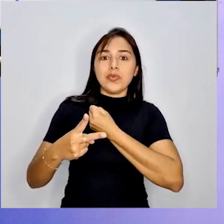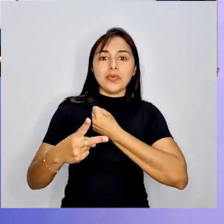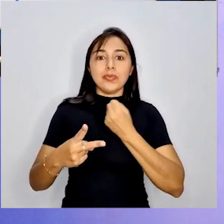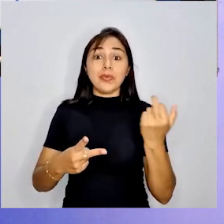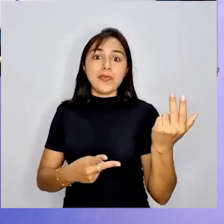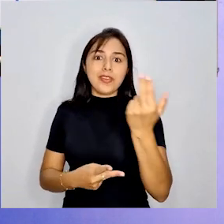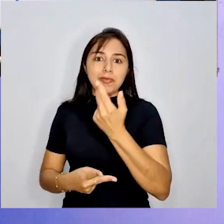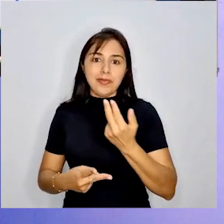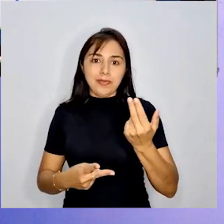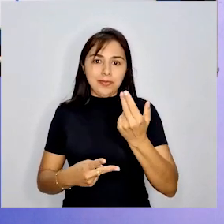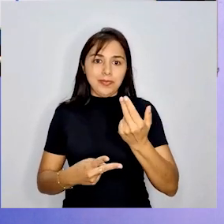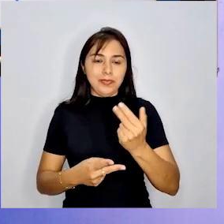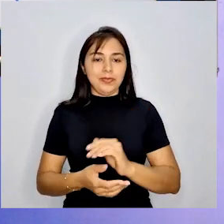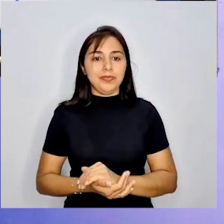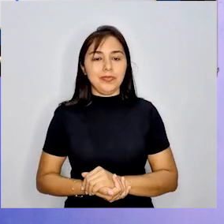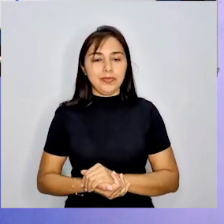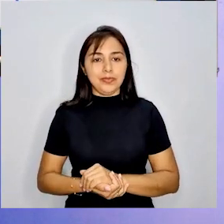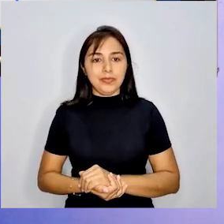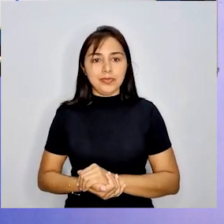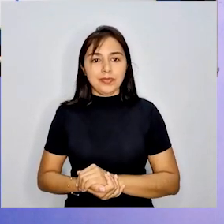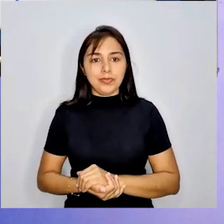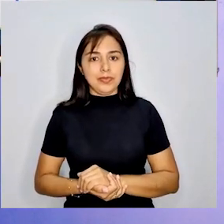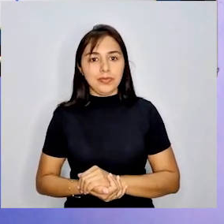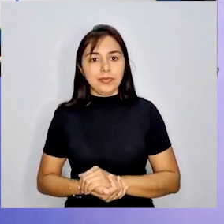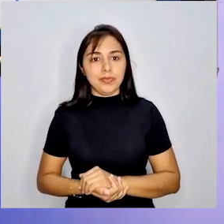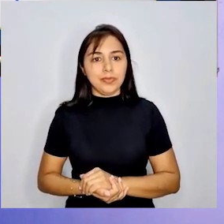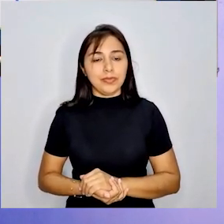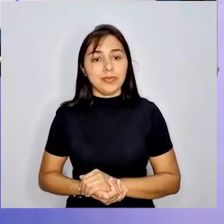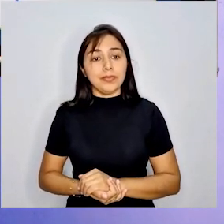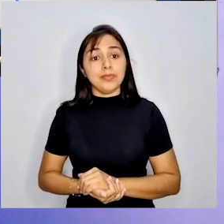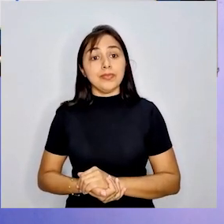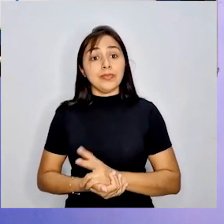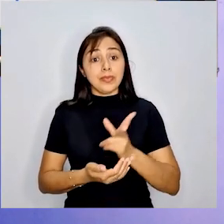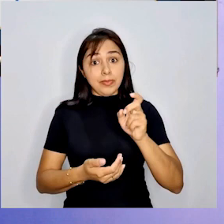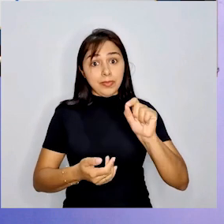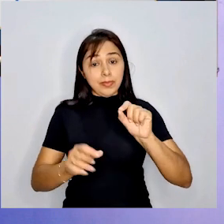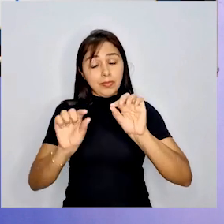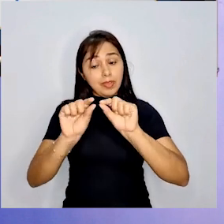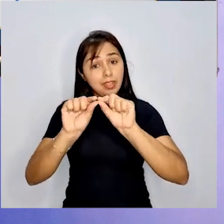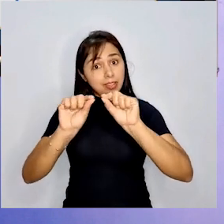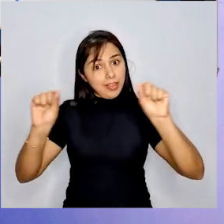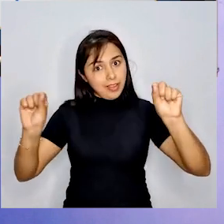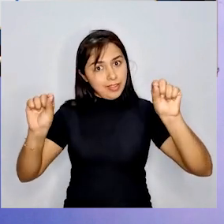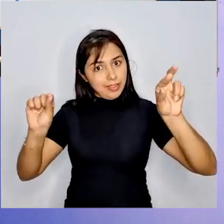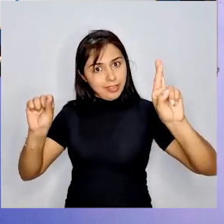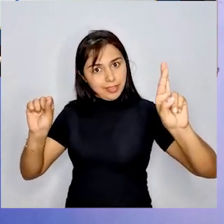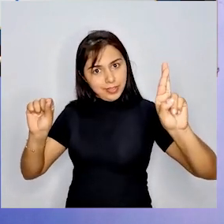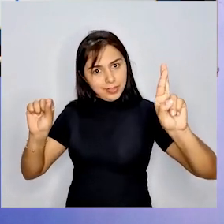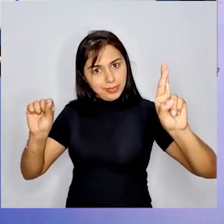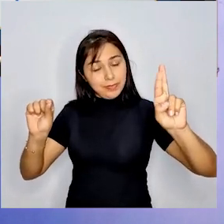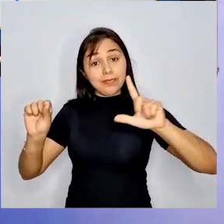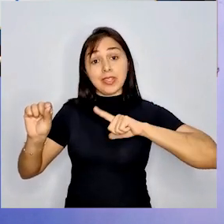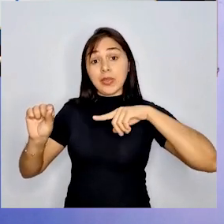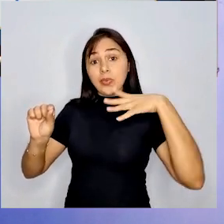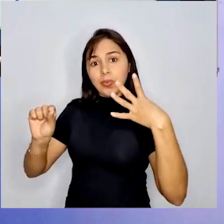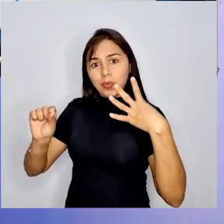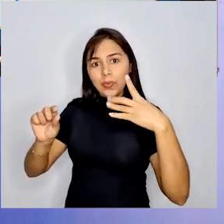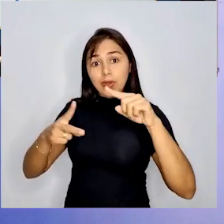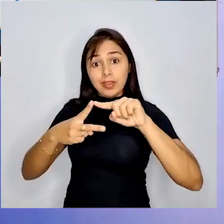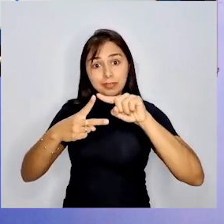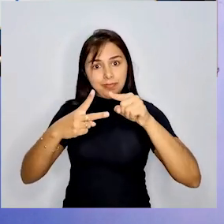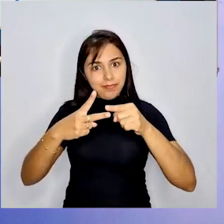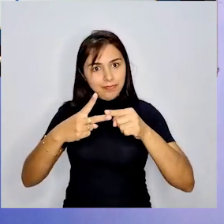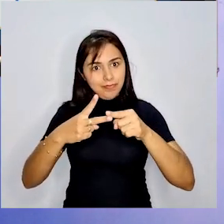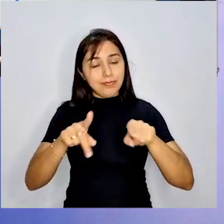Até porque nós podemos ver o quê? Que essa reta R formando esses quatro ângulos e essa reta